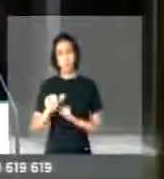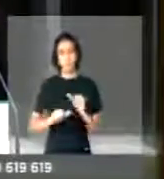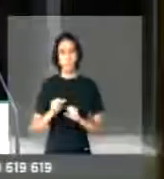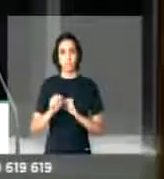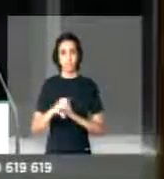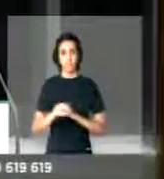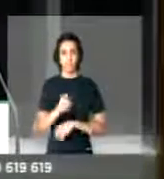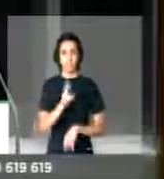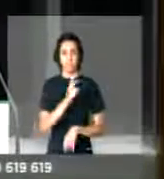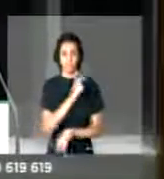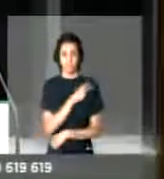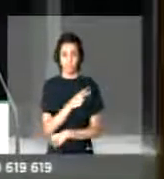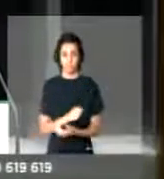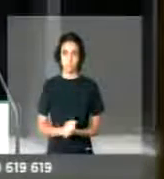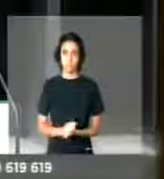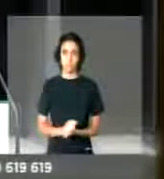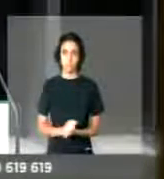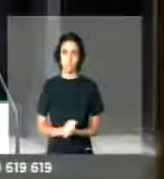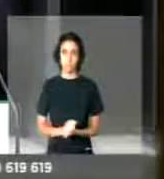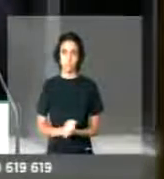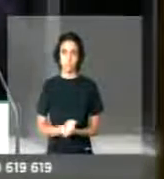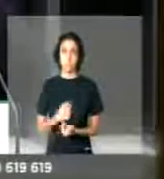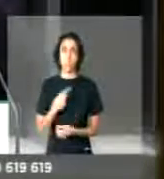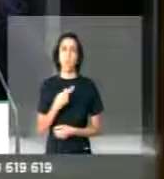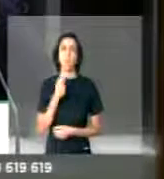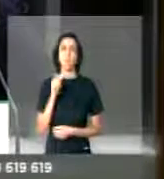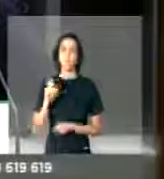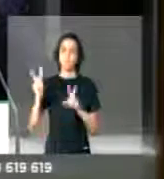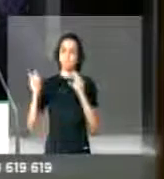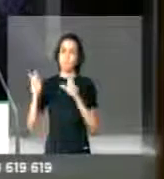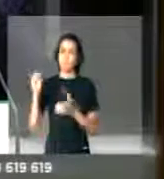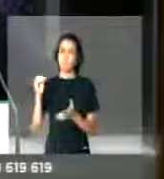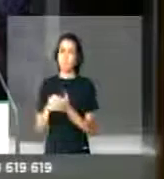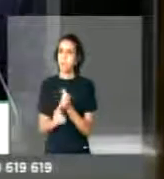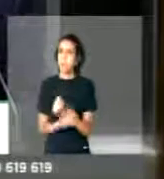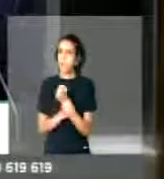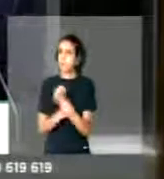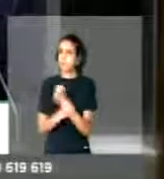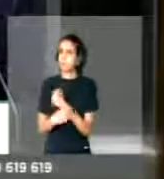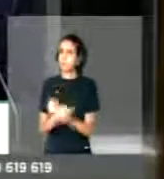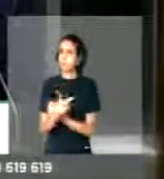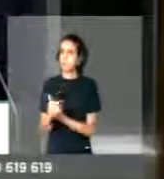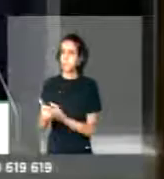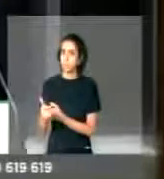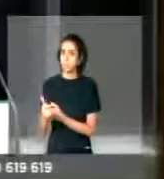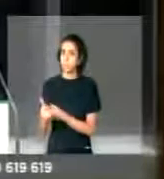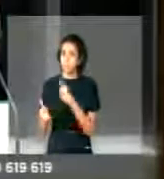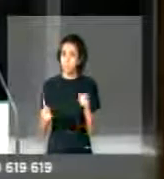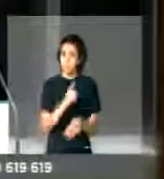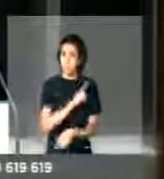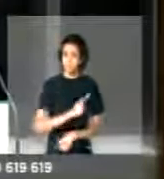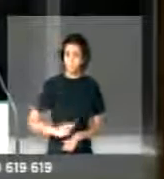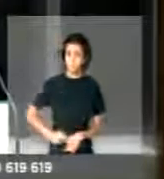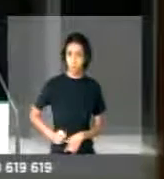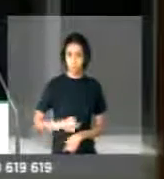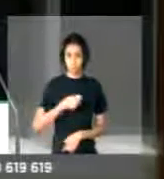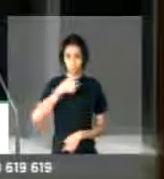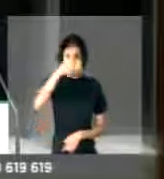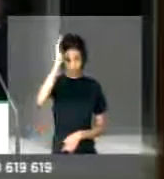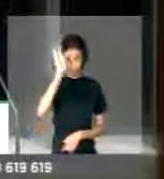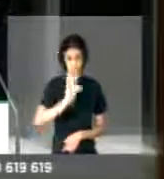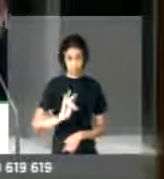médio. Falo da falta de garantias por parte do governo federal